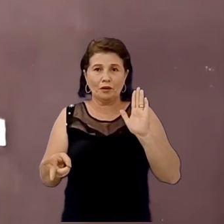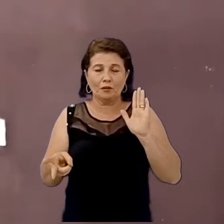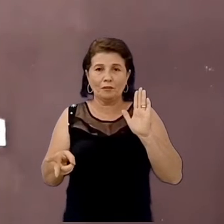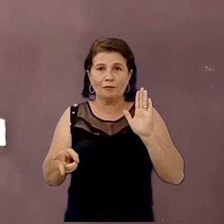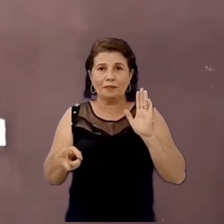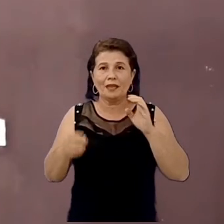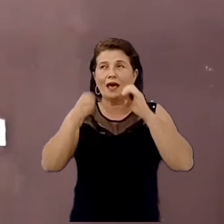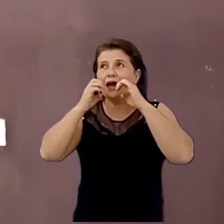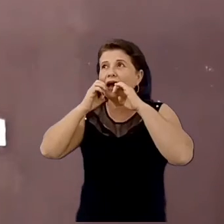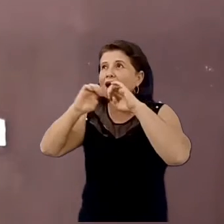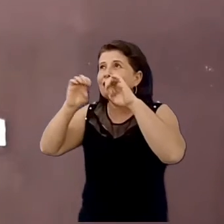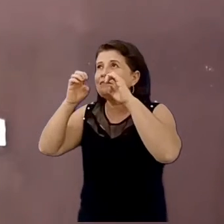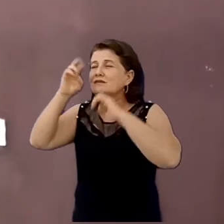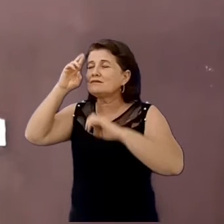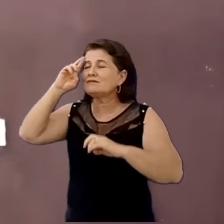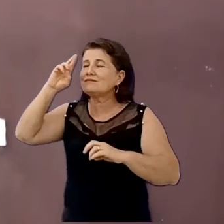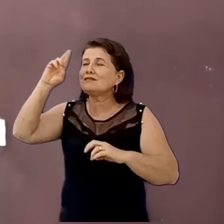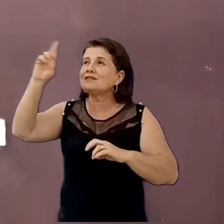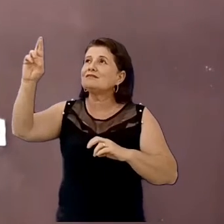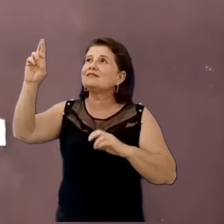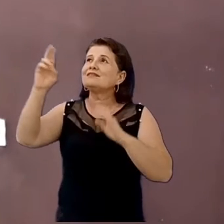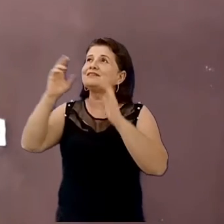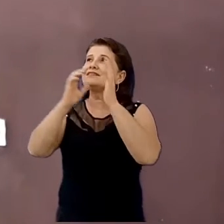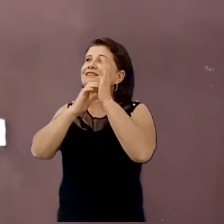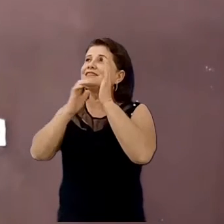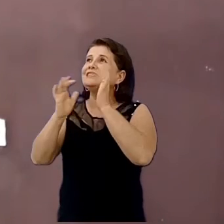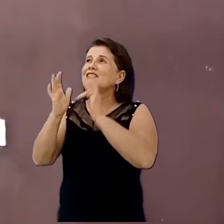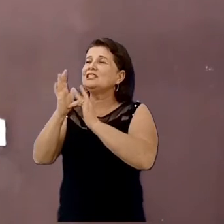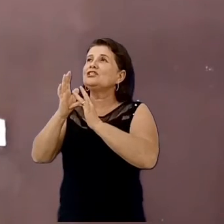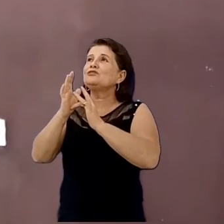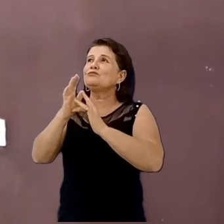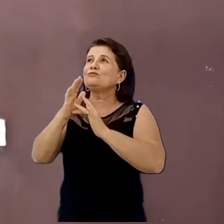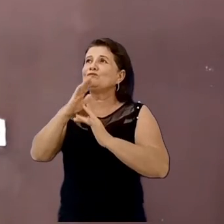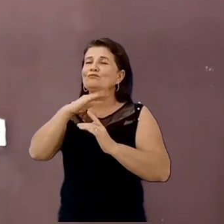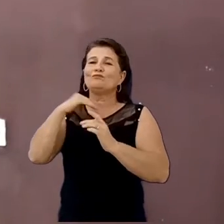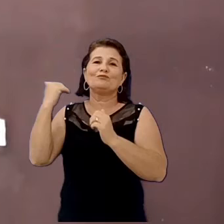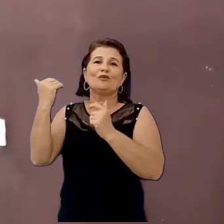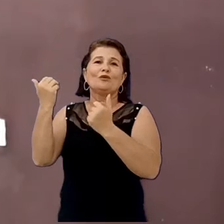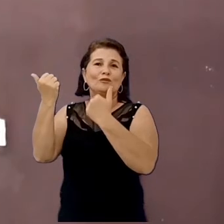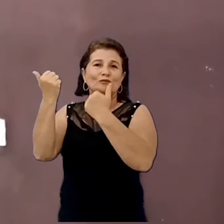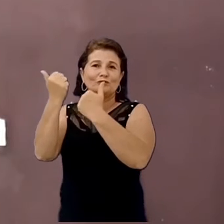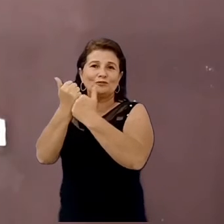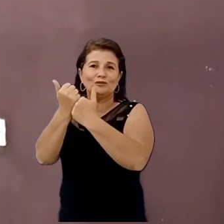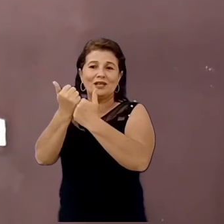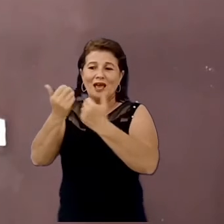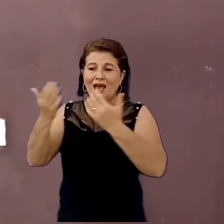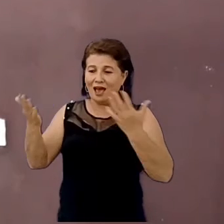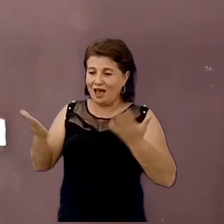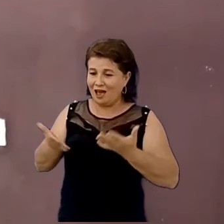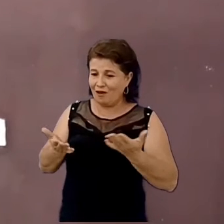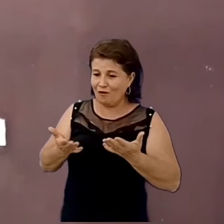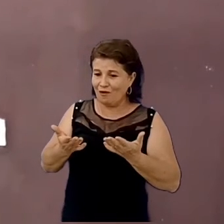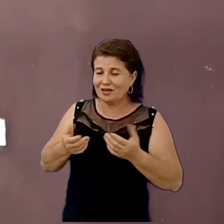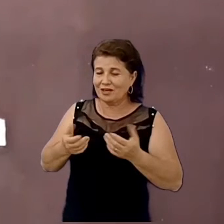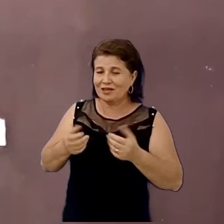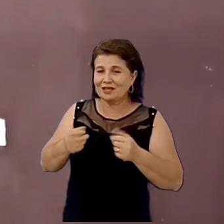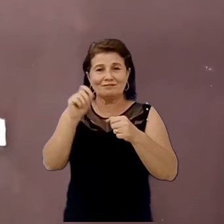A mensagem de que o Senhor Jesus Cristo morreu por aquelas pessoas e que está agindo na vida deles.